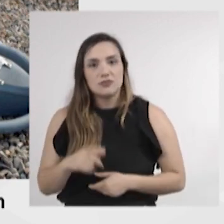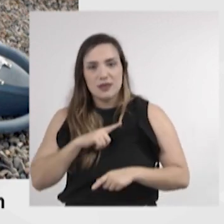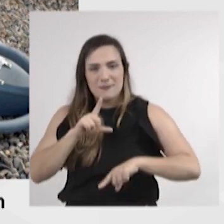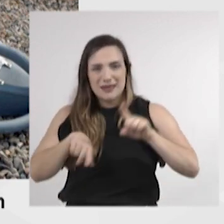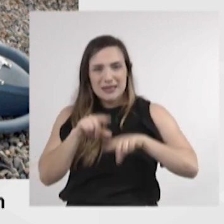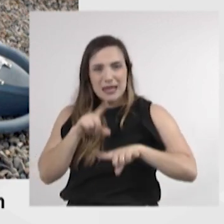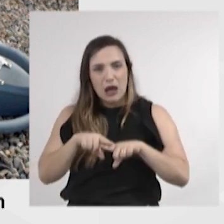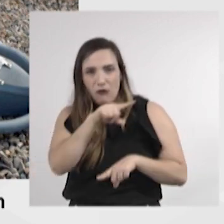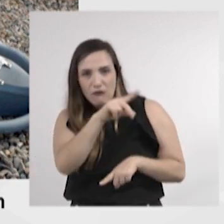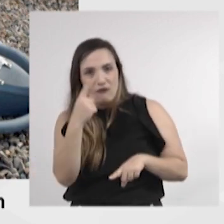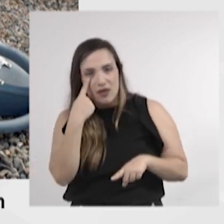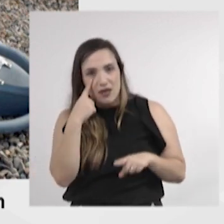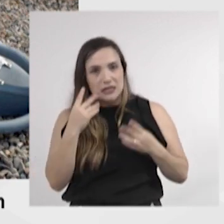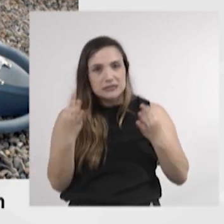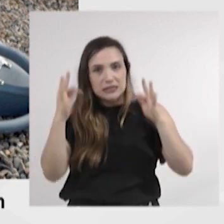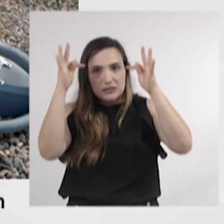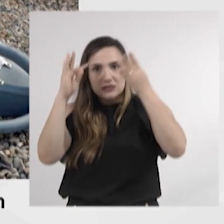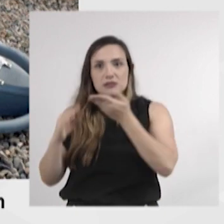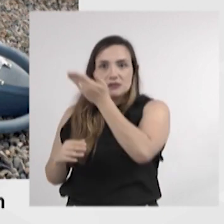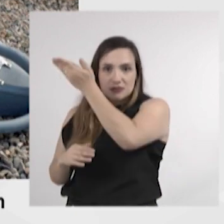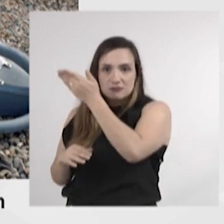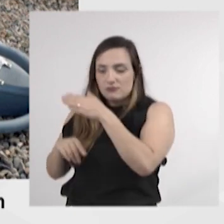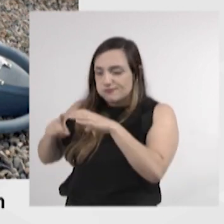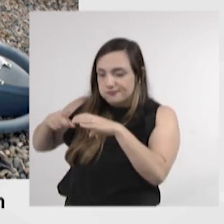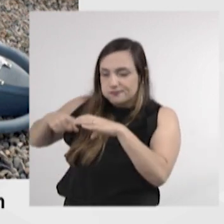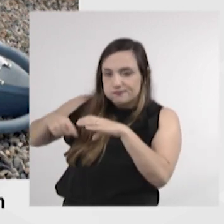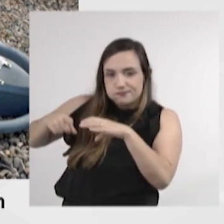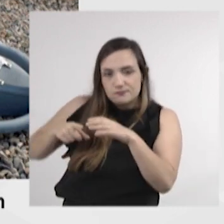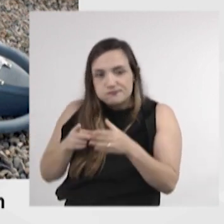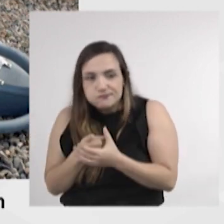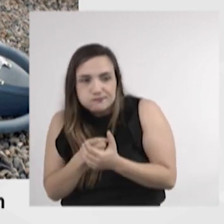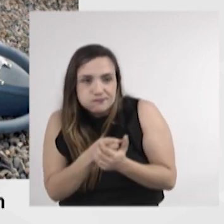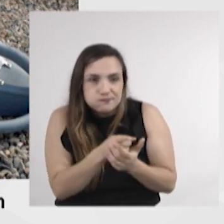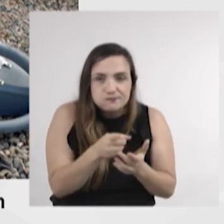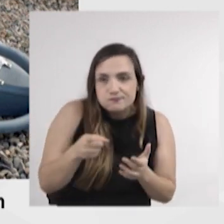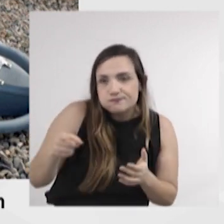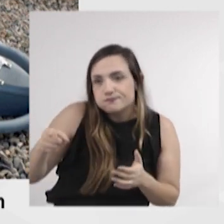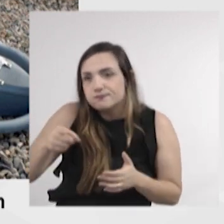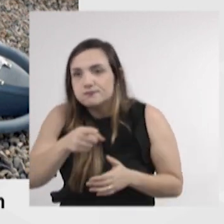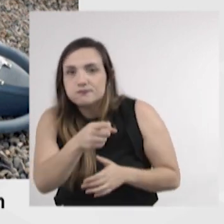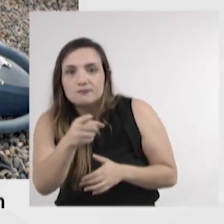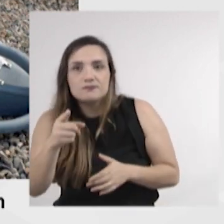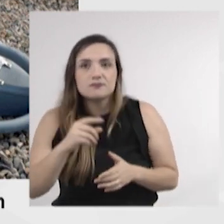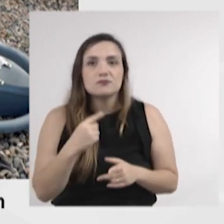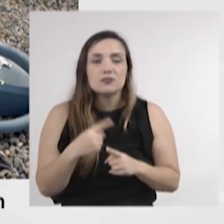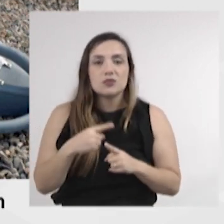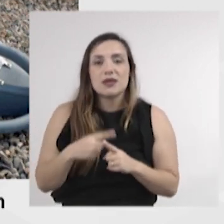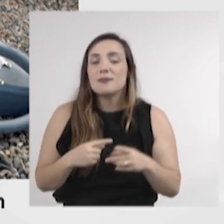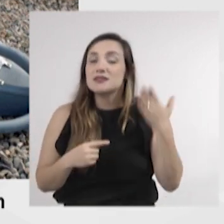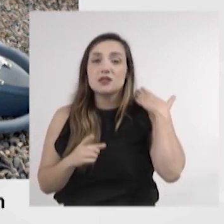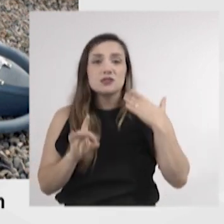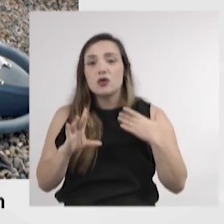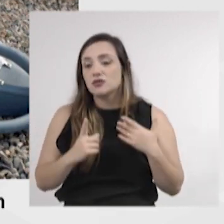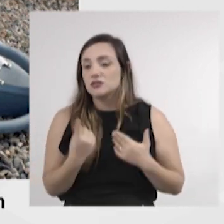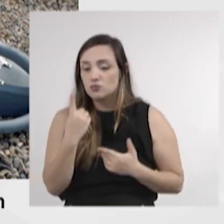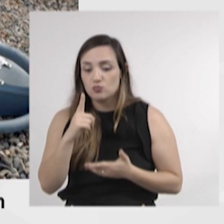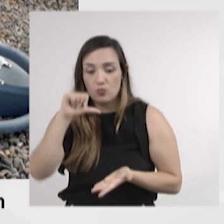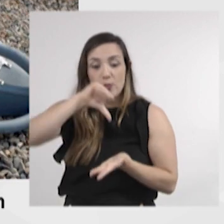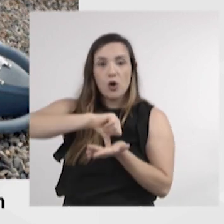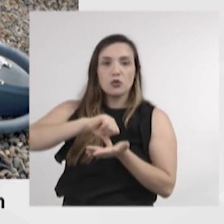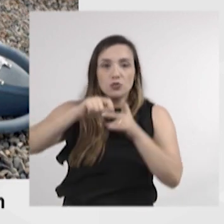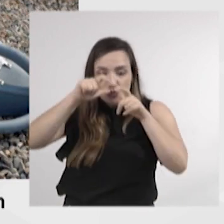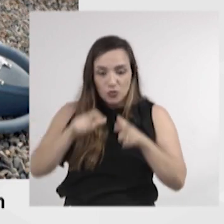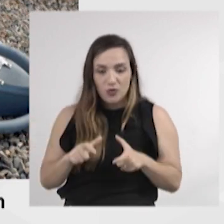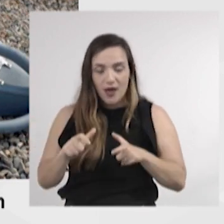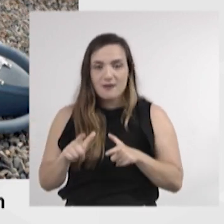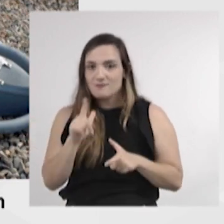equipamentos ao longo de toda a seção transversal para fazer a correlação dos dados, porque até então era um ponto de monitoramento na seção transversal do